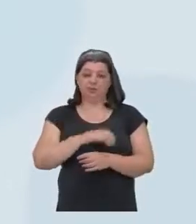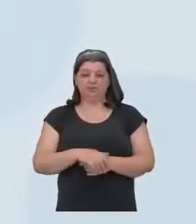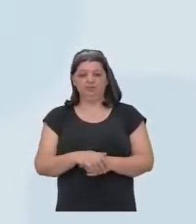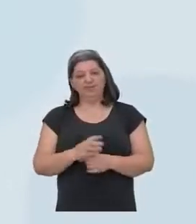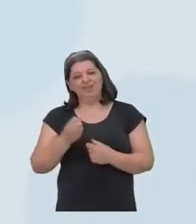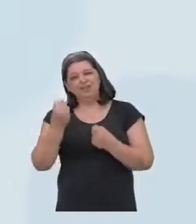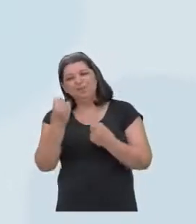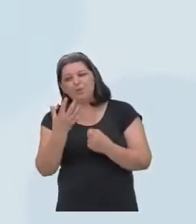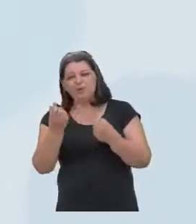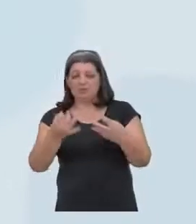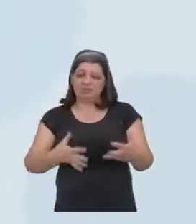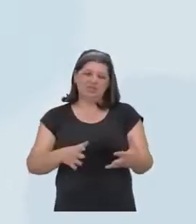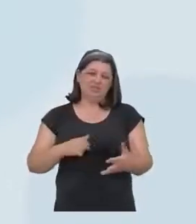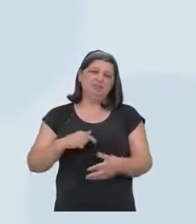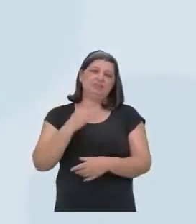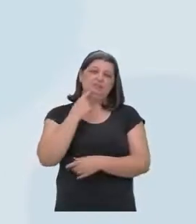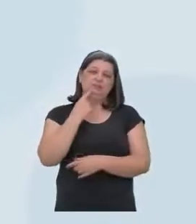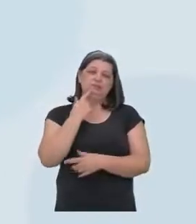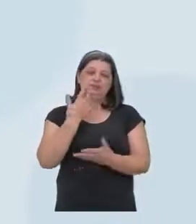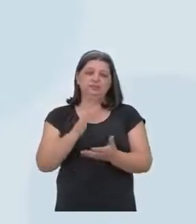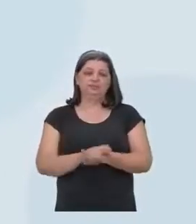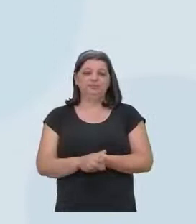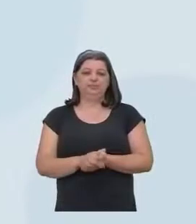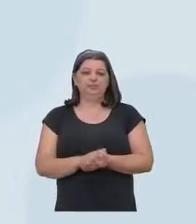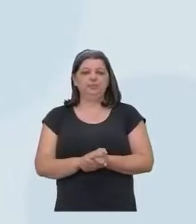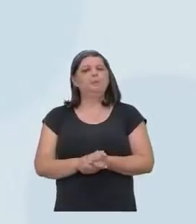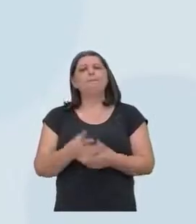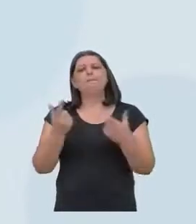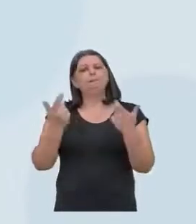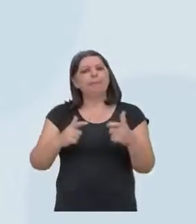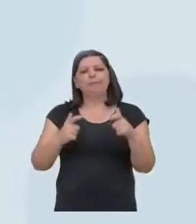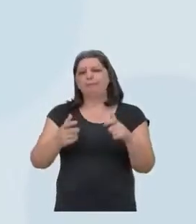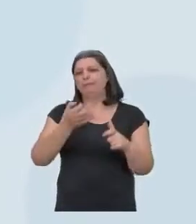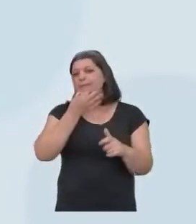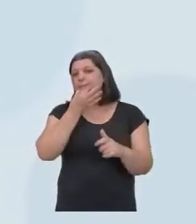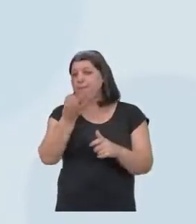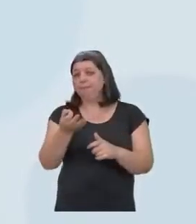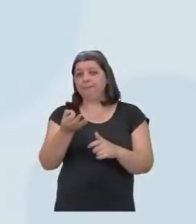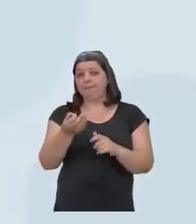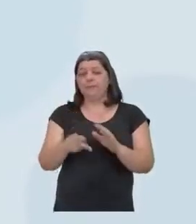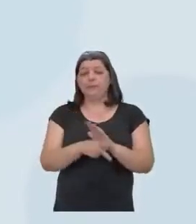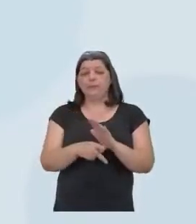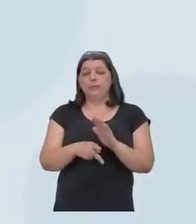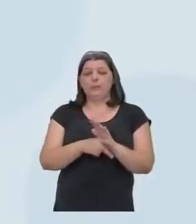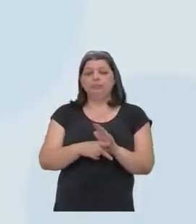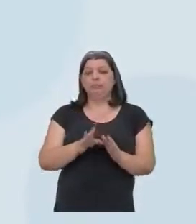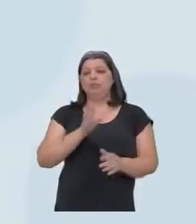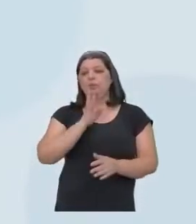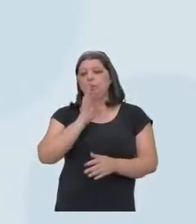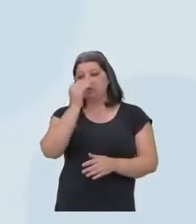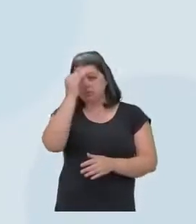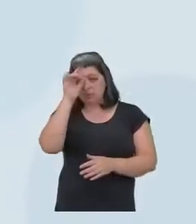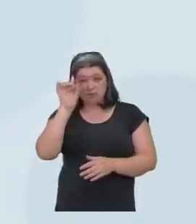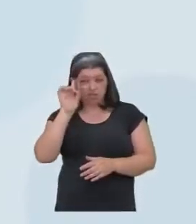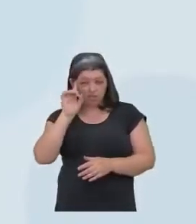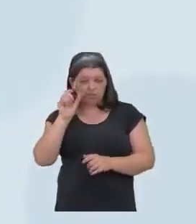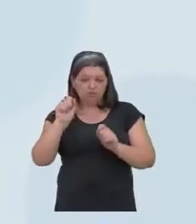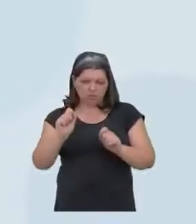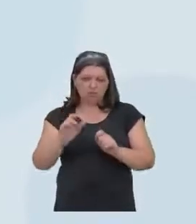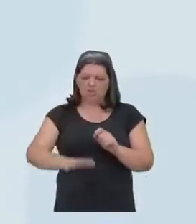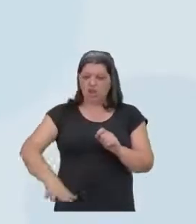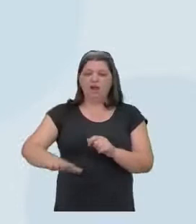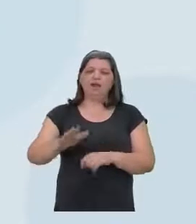minha explicação. Nossa, vamos lá então. Onde eu posso utilizar este conhecimento no meu dia a dia? Onde? No mercado de